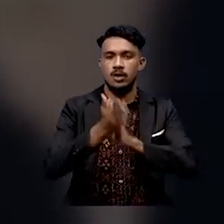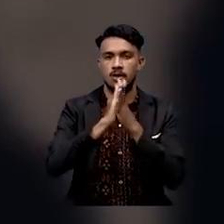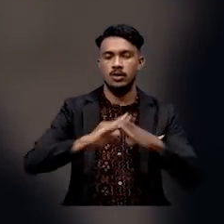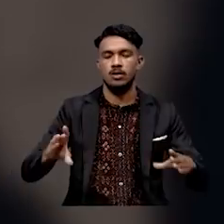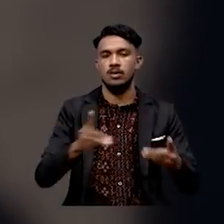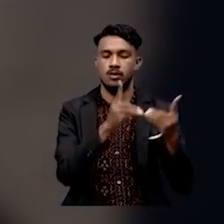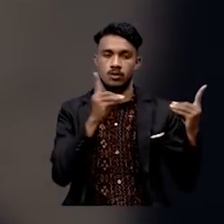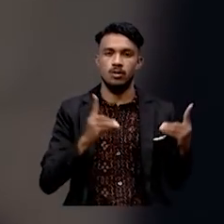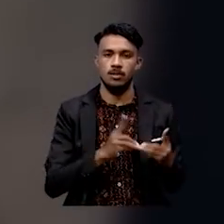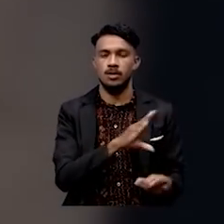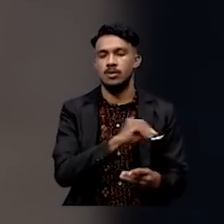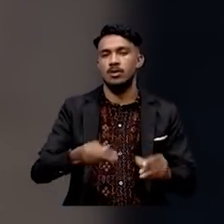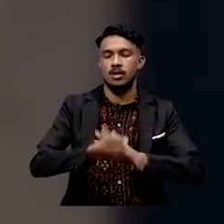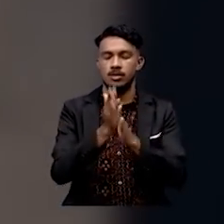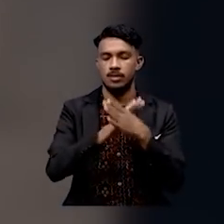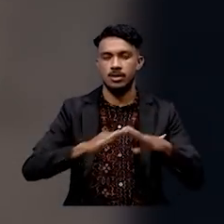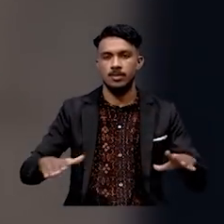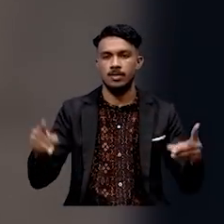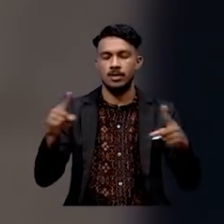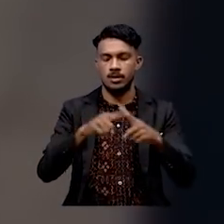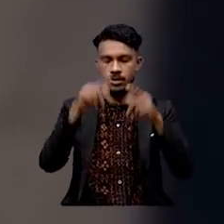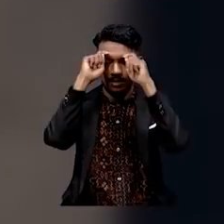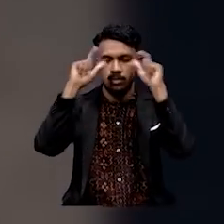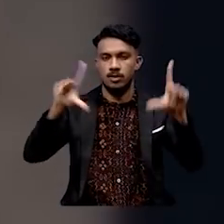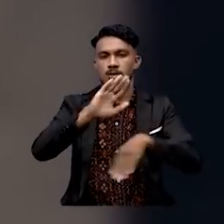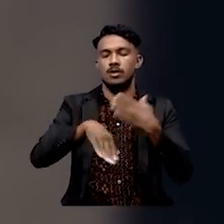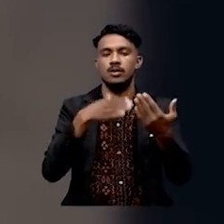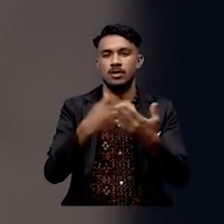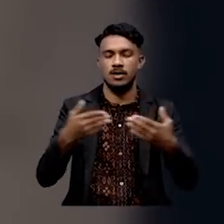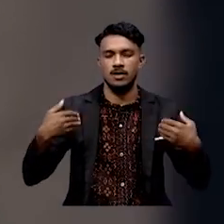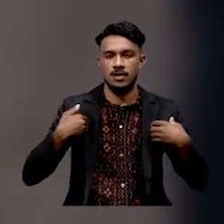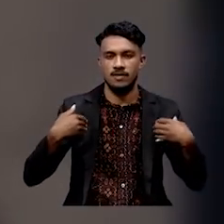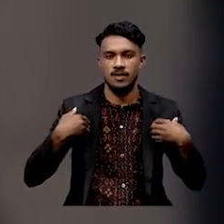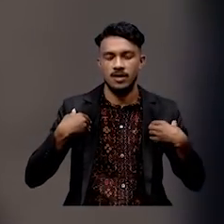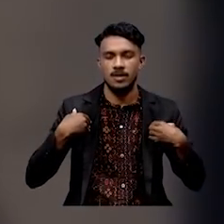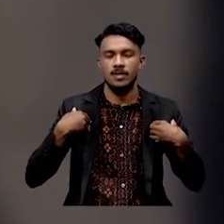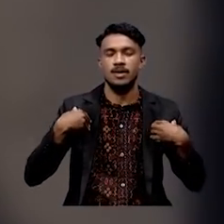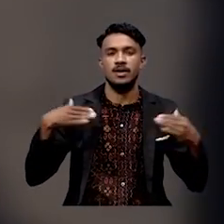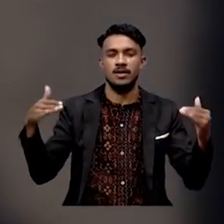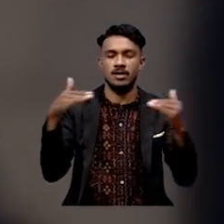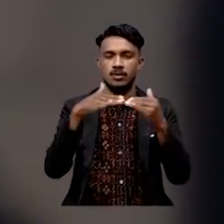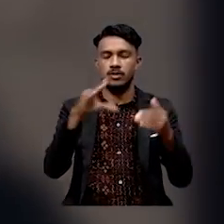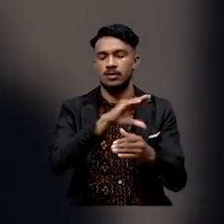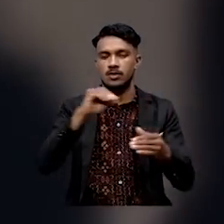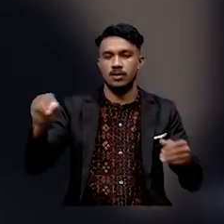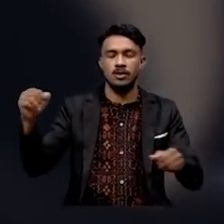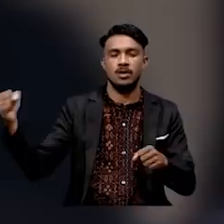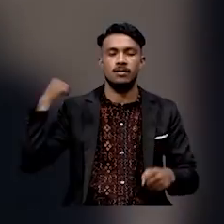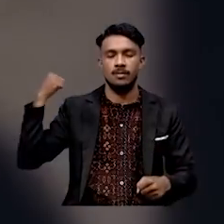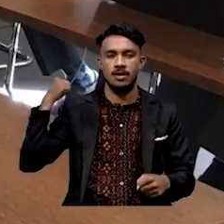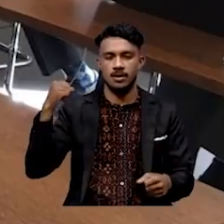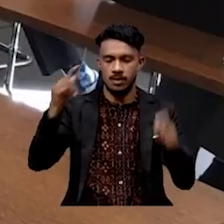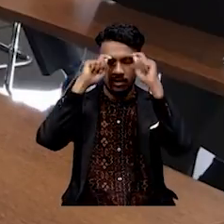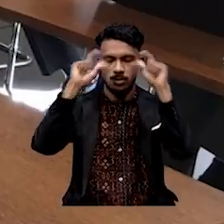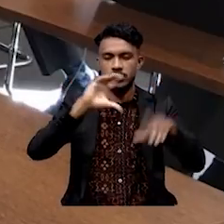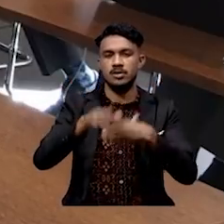no estabilidade batimoroan tomak e a processo construção no consolidação nação no railulik Timor-Leste. Durante a visita